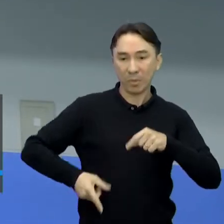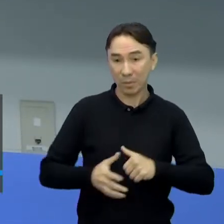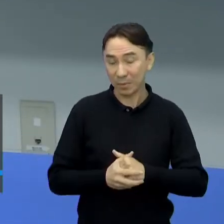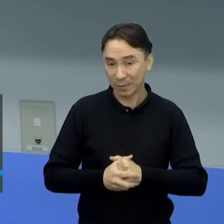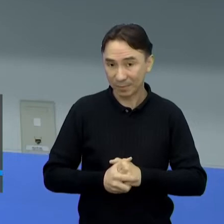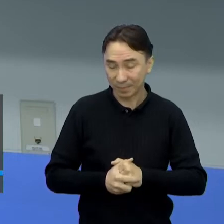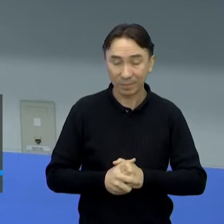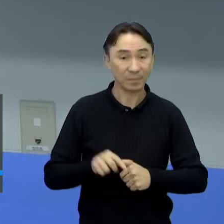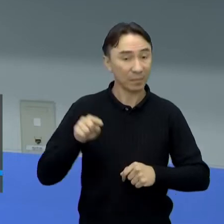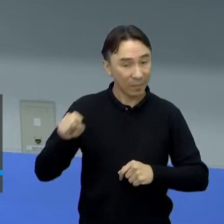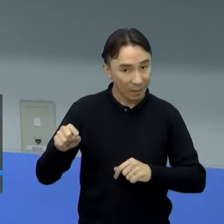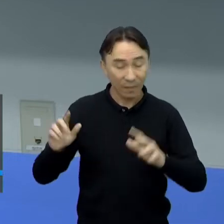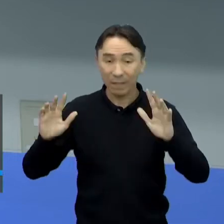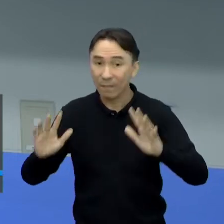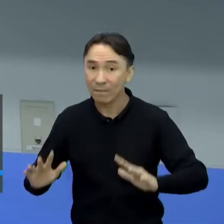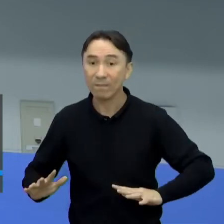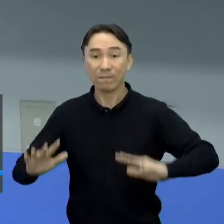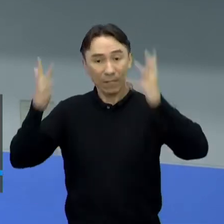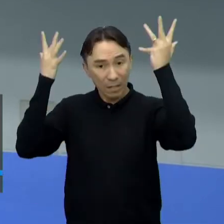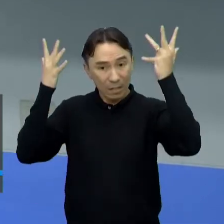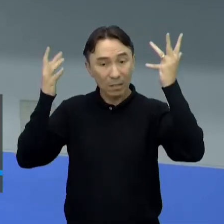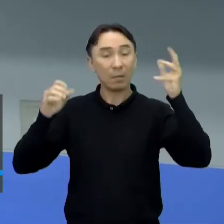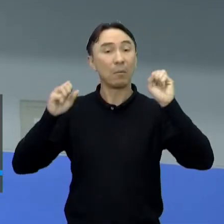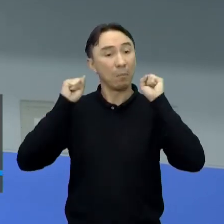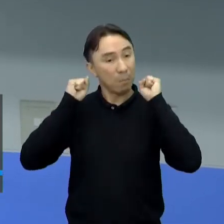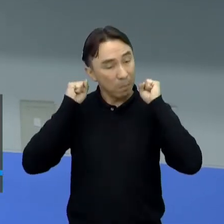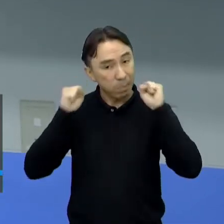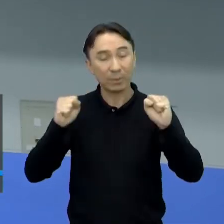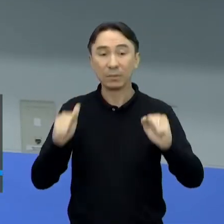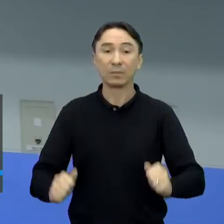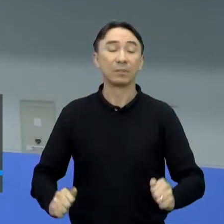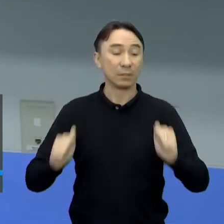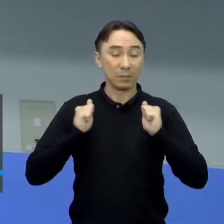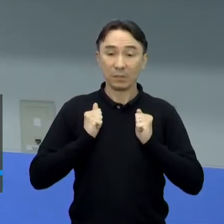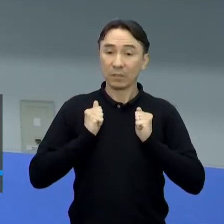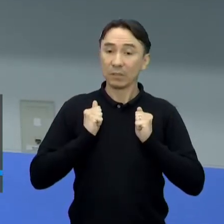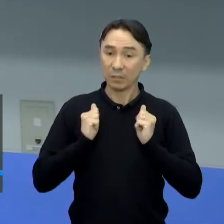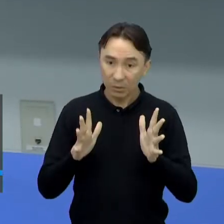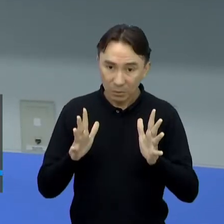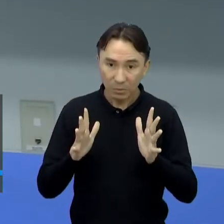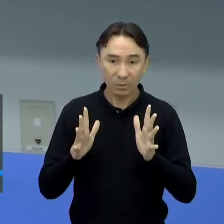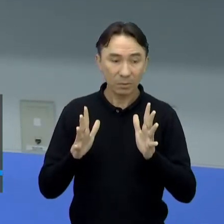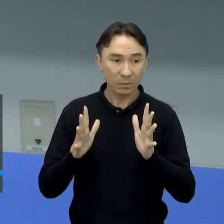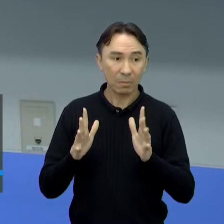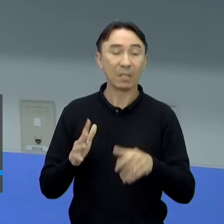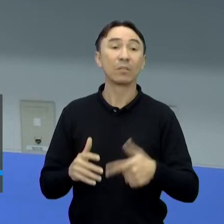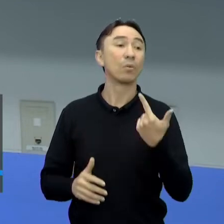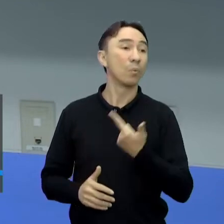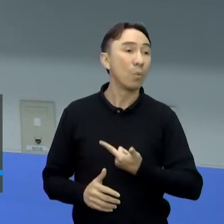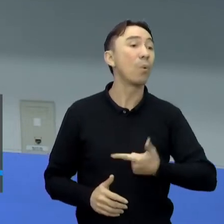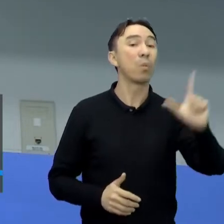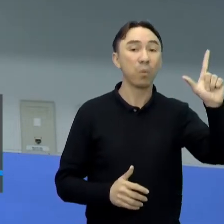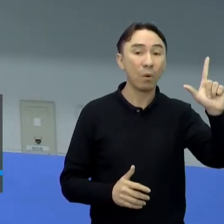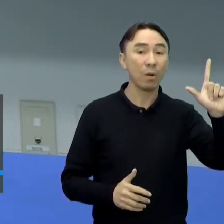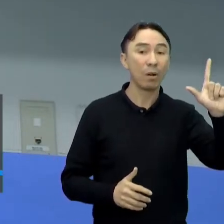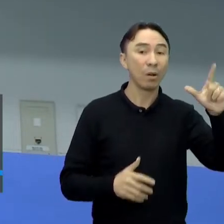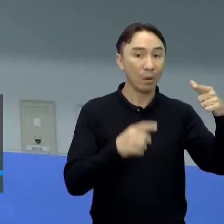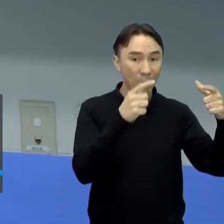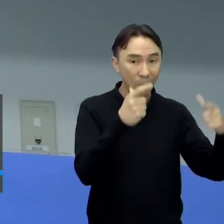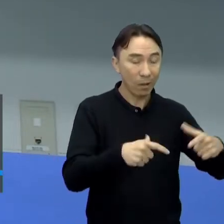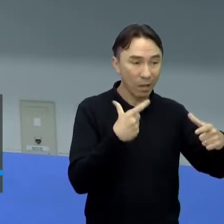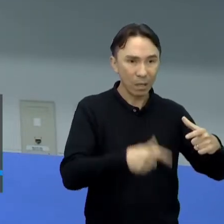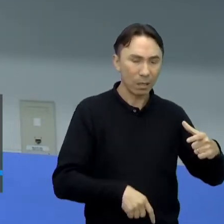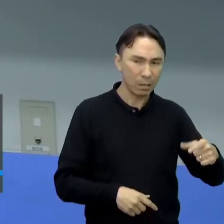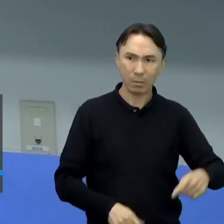atitudes e comportamentos que numa outra situação seriam condenáveis. Por isso que a gente está